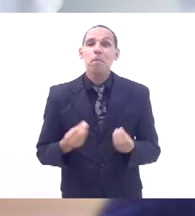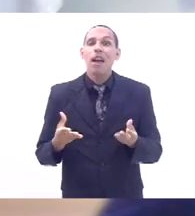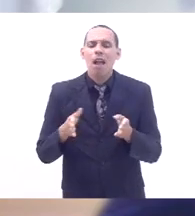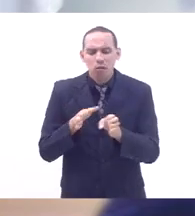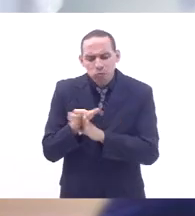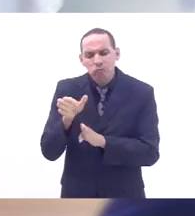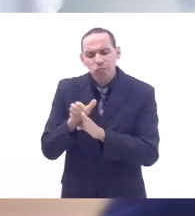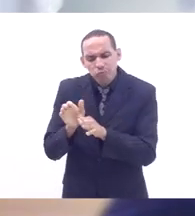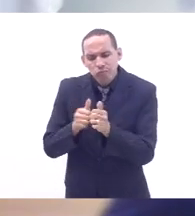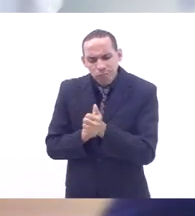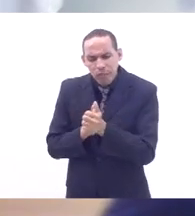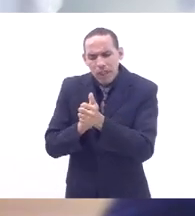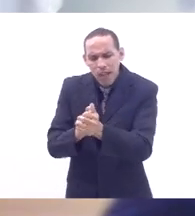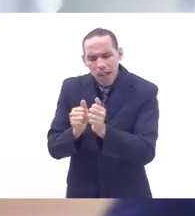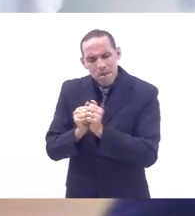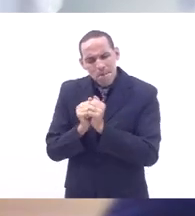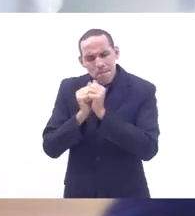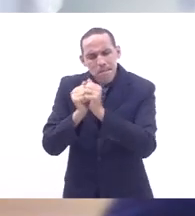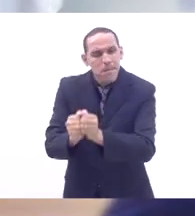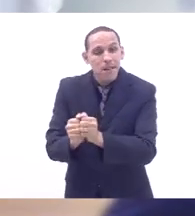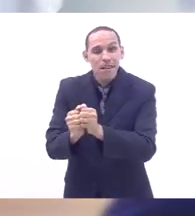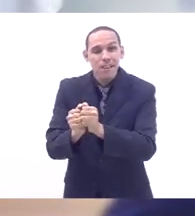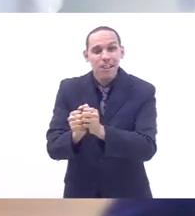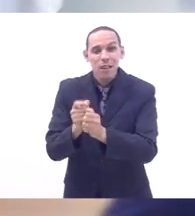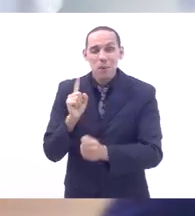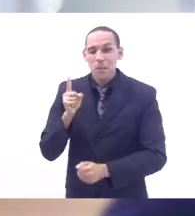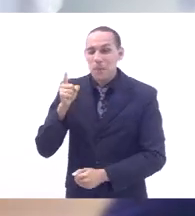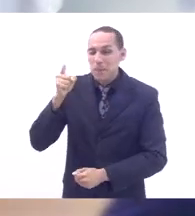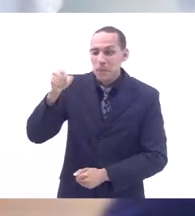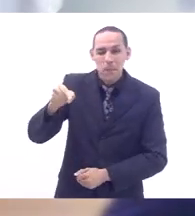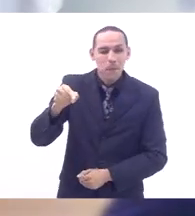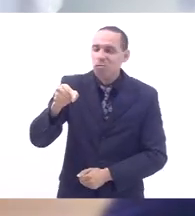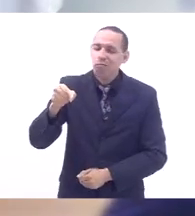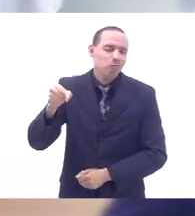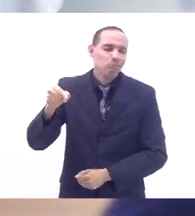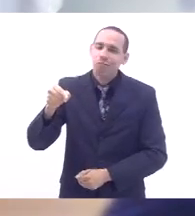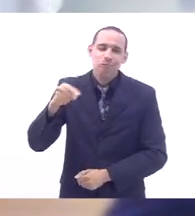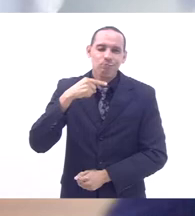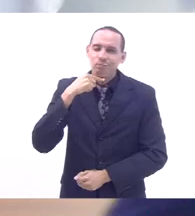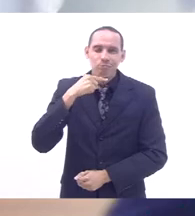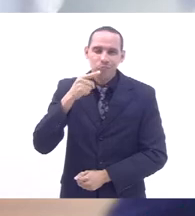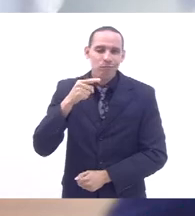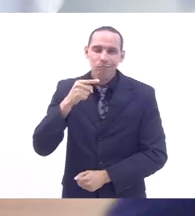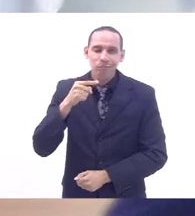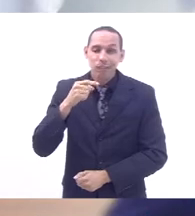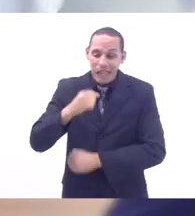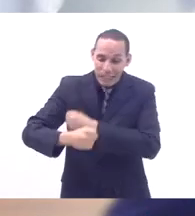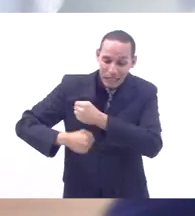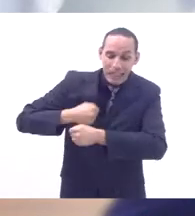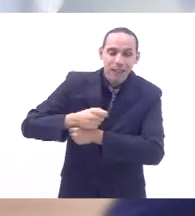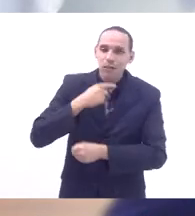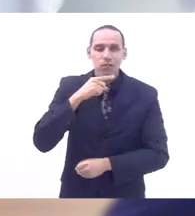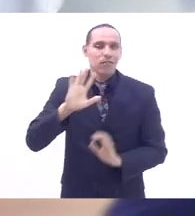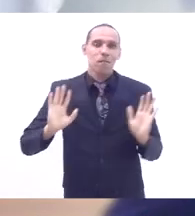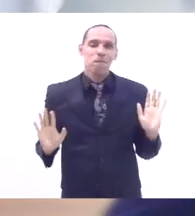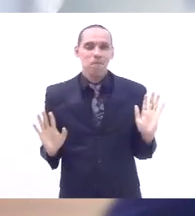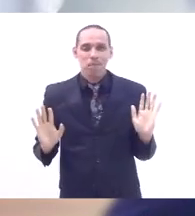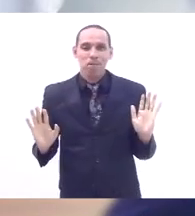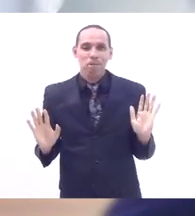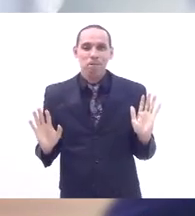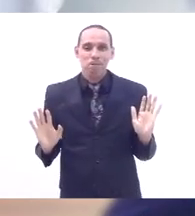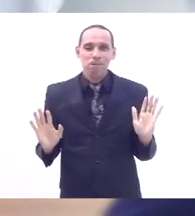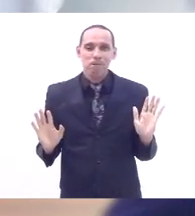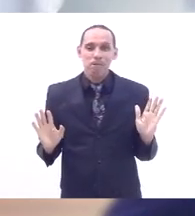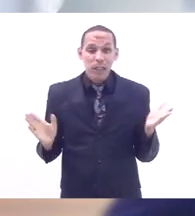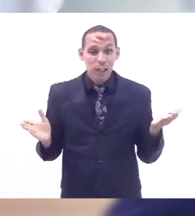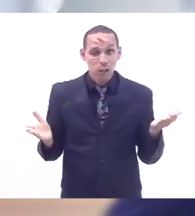e acompanhar essa pessoa, ela não chega muito longe, ela não chega no ano que vem. E aquela pessoa que